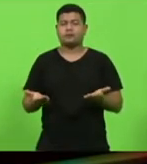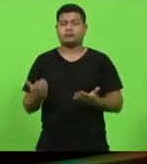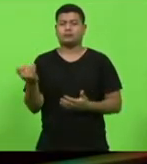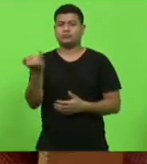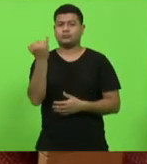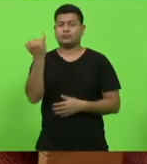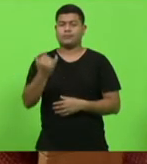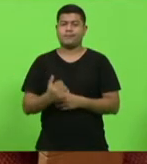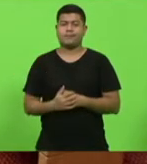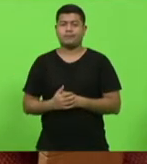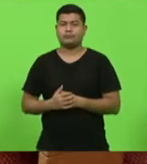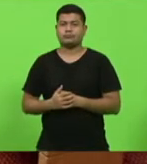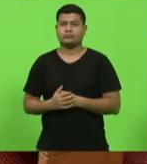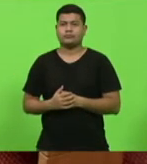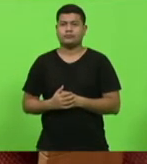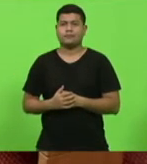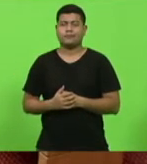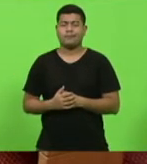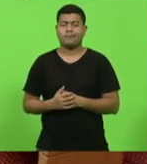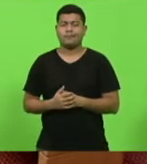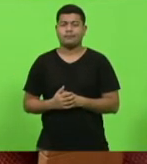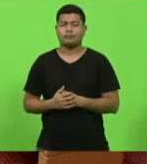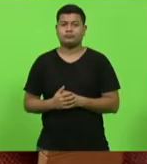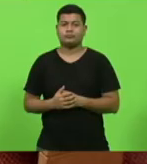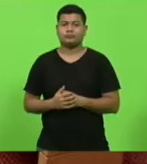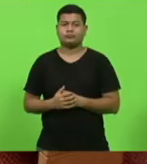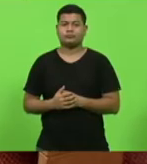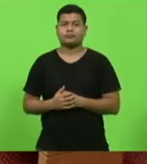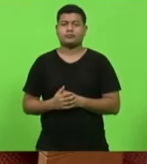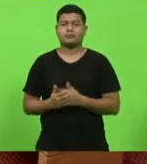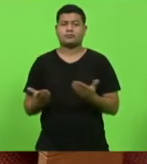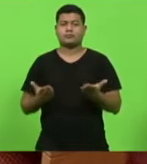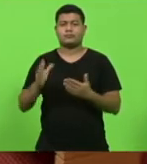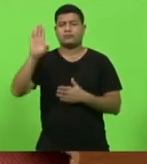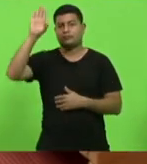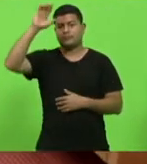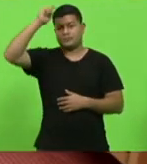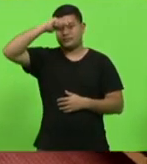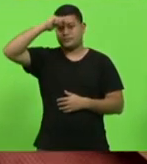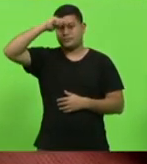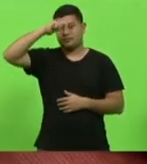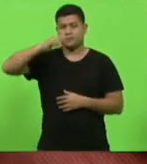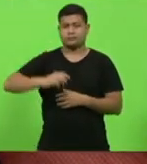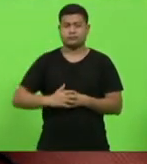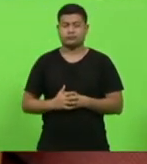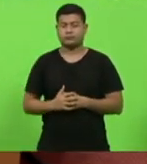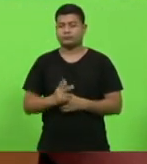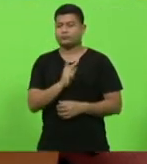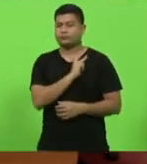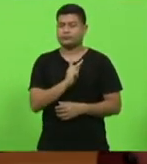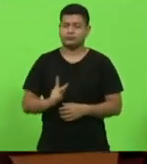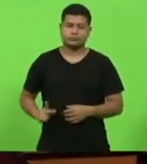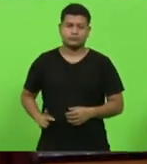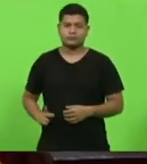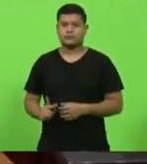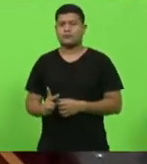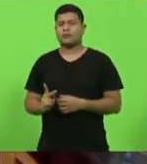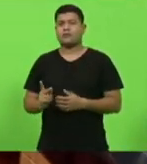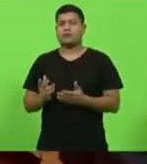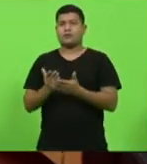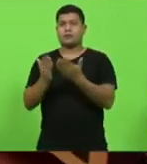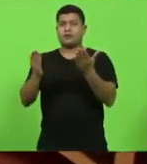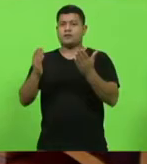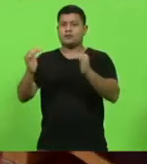catarinas o deputado Mauricio eskudlark o senhor presidente senhores deputados